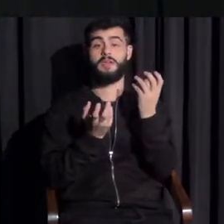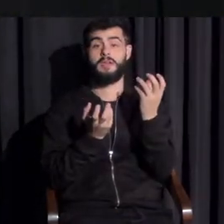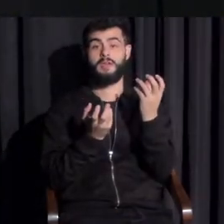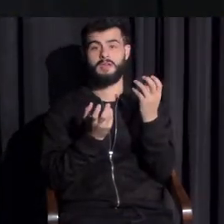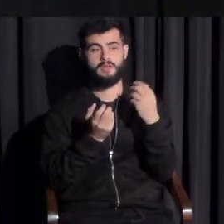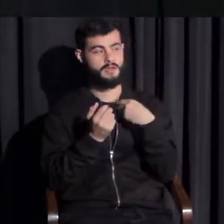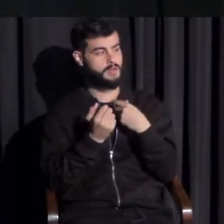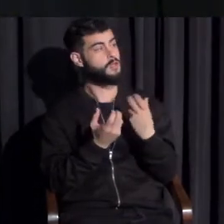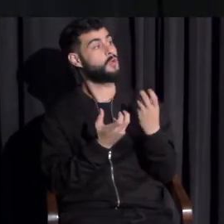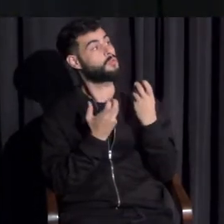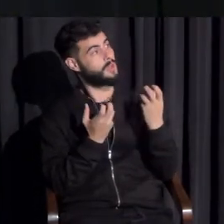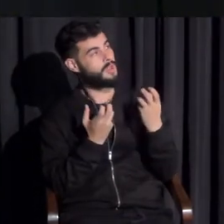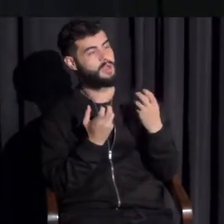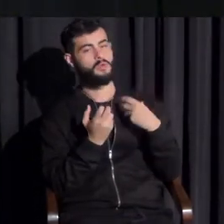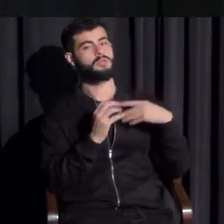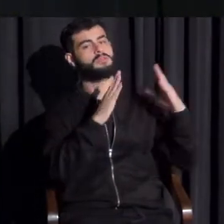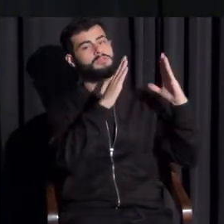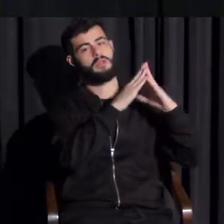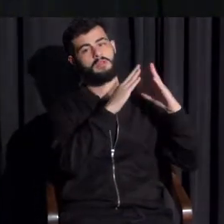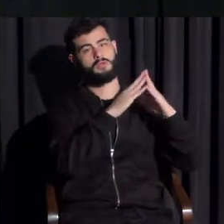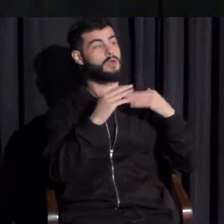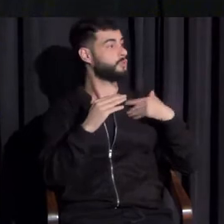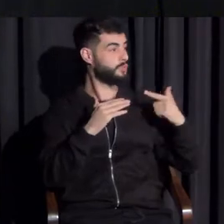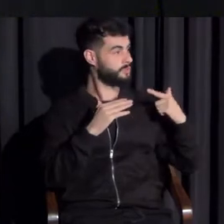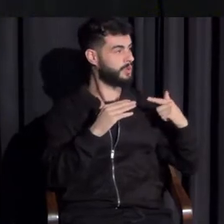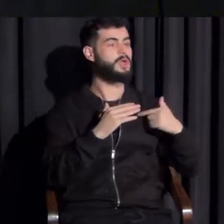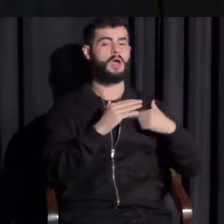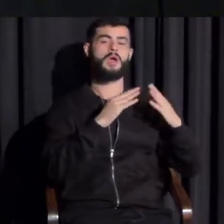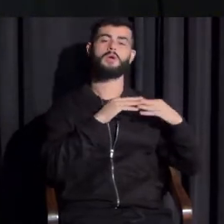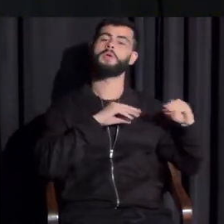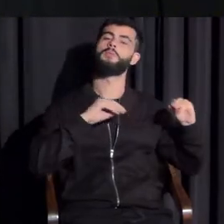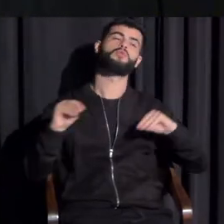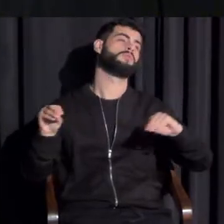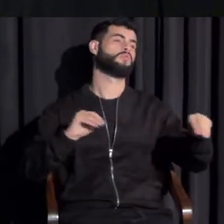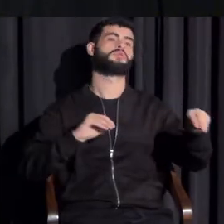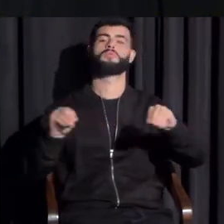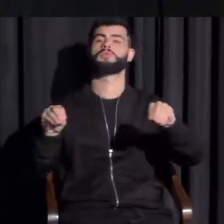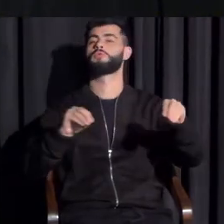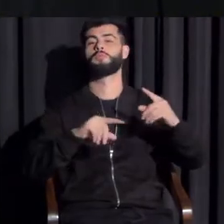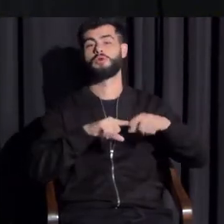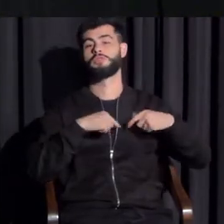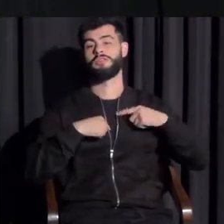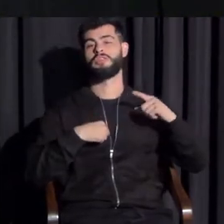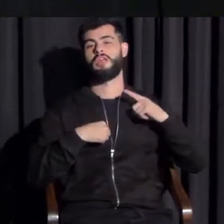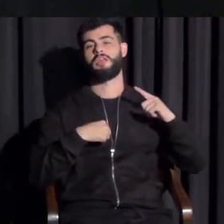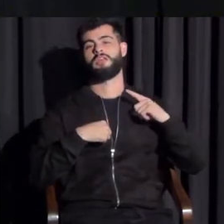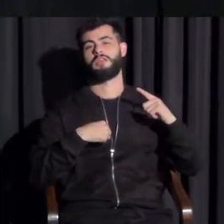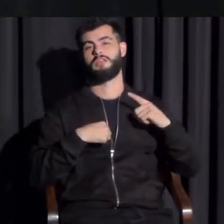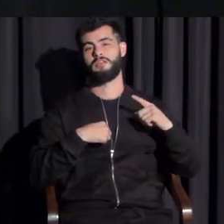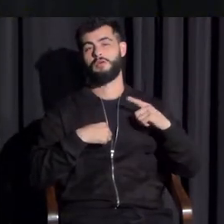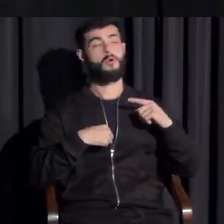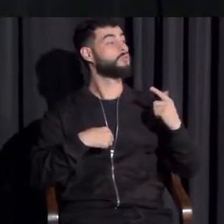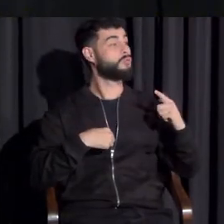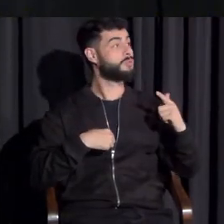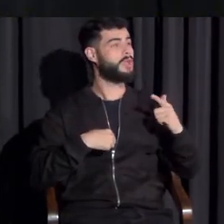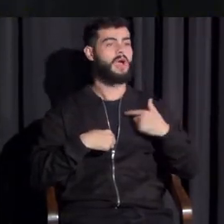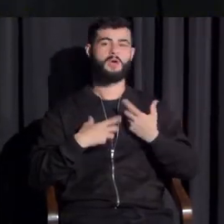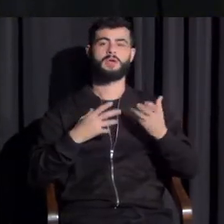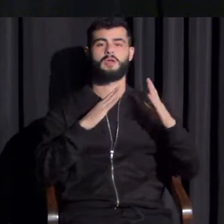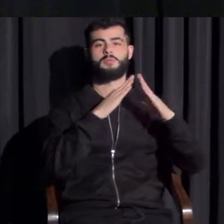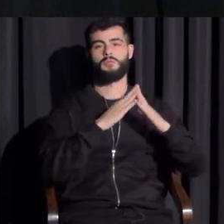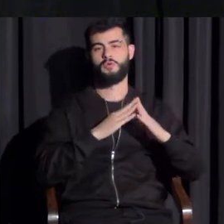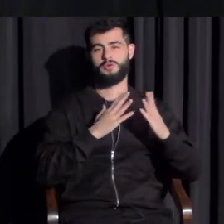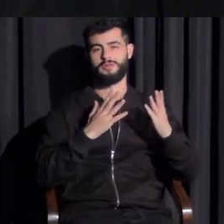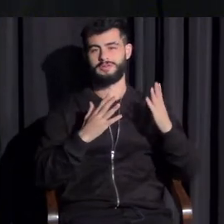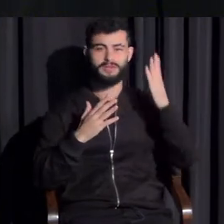teto. Eu quero ter teto. Eu preciso ter teto para depois dizer que não quero. Mas aí é um monte de coisa para a gente pensar. Mas por que eu estou dizendo isso?